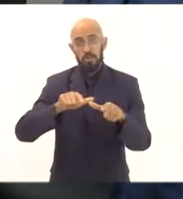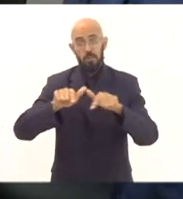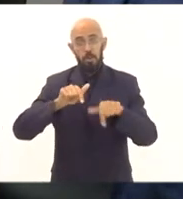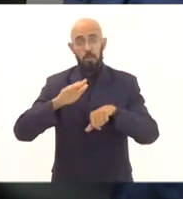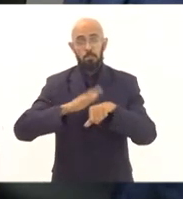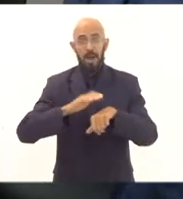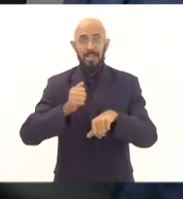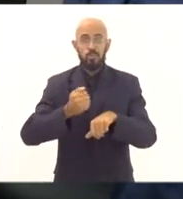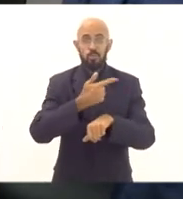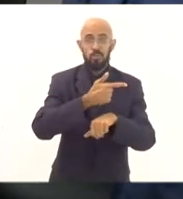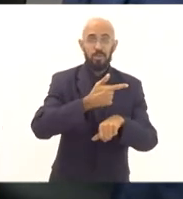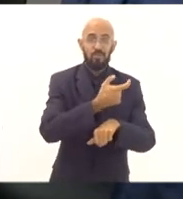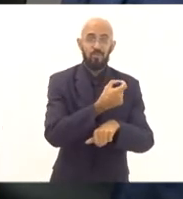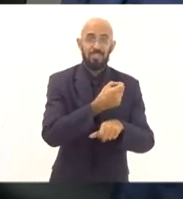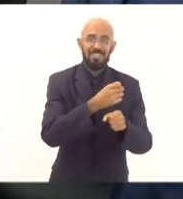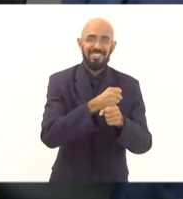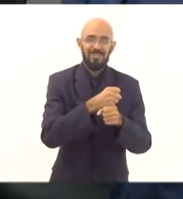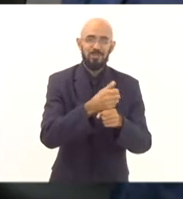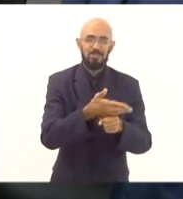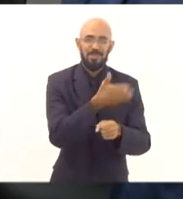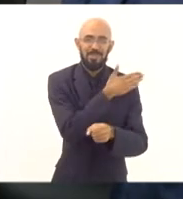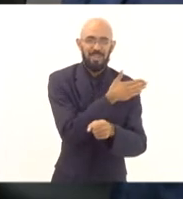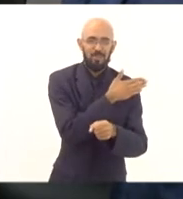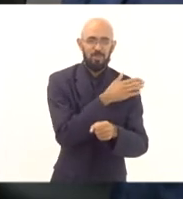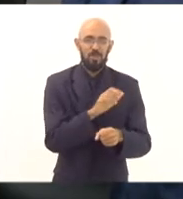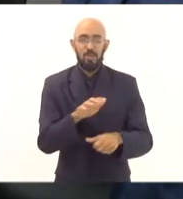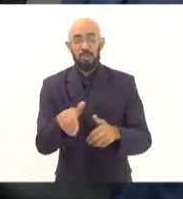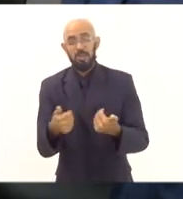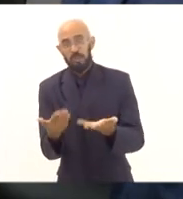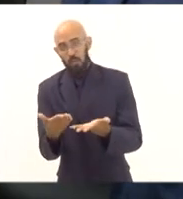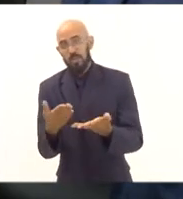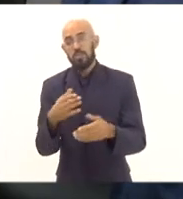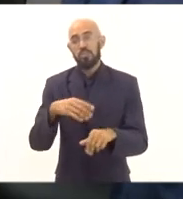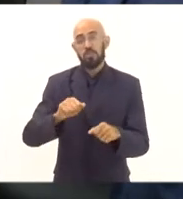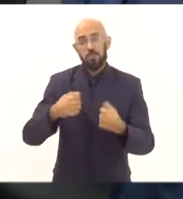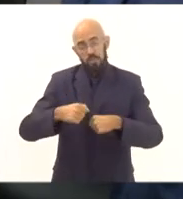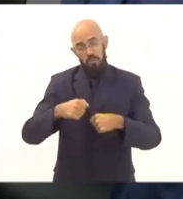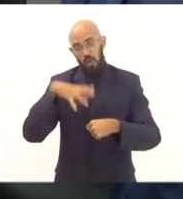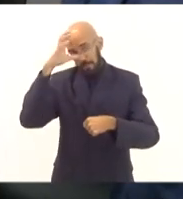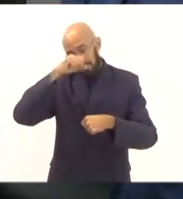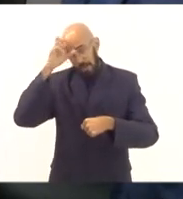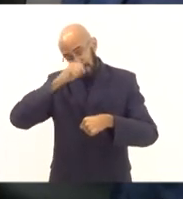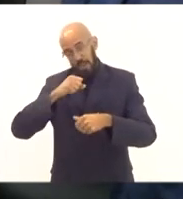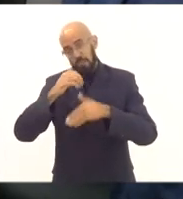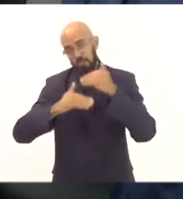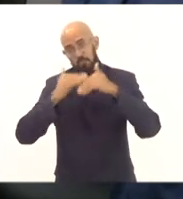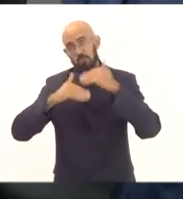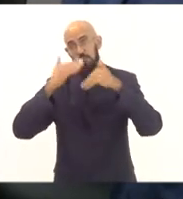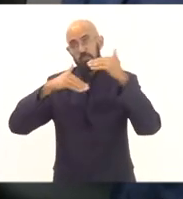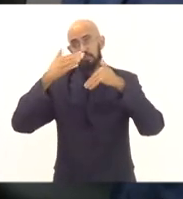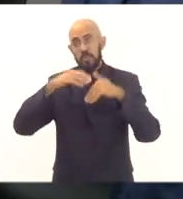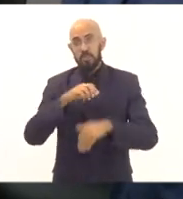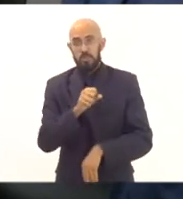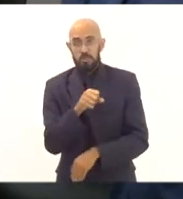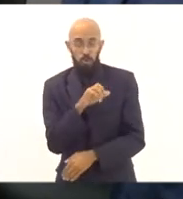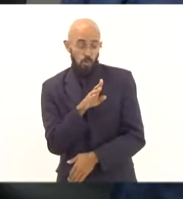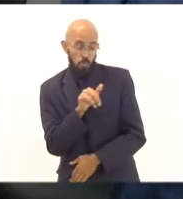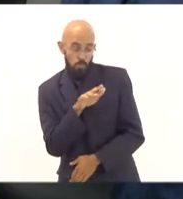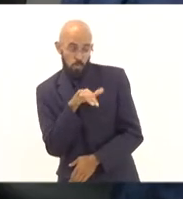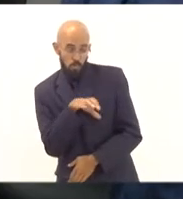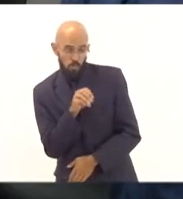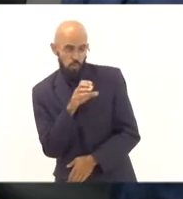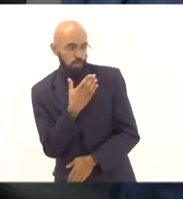então assim no início teve naturalmente uma curva de aprendizado se o seu Bruno quiser complementar